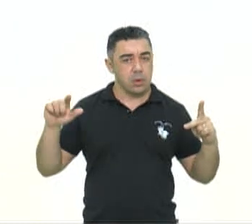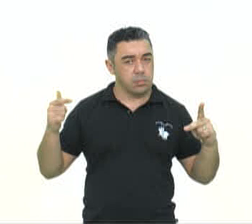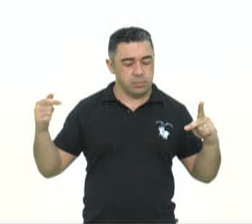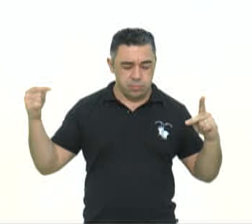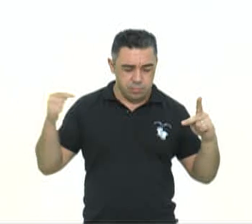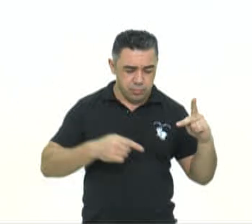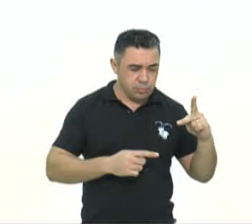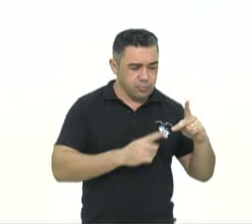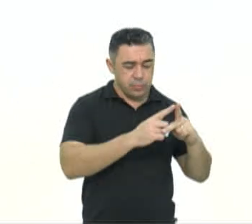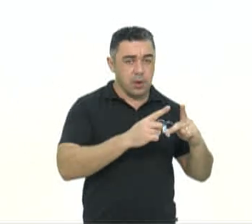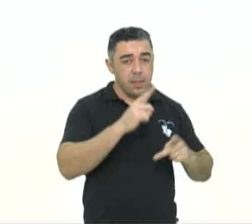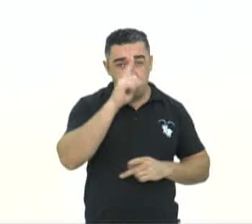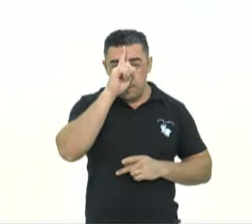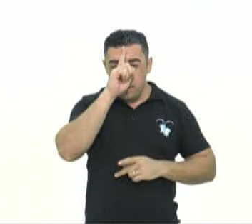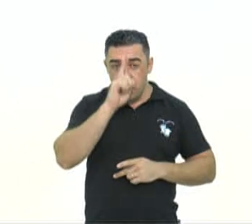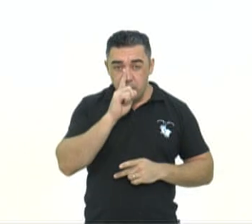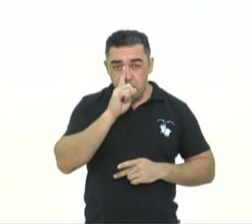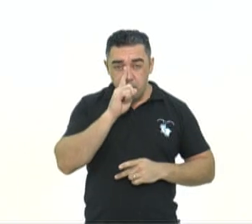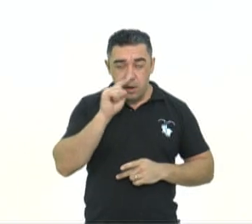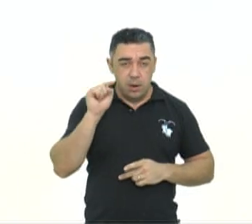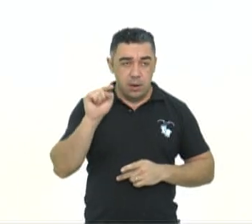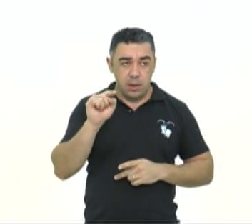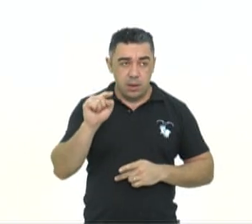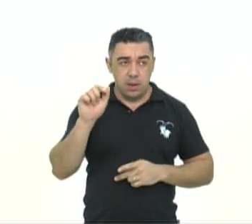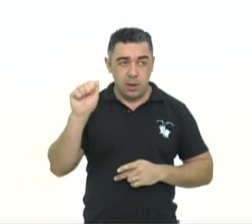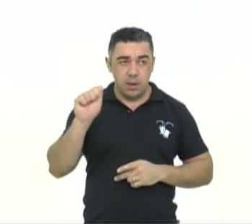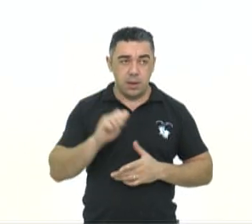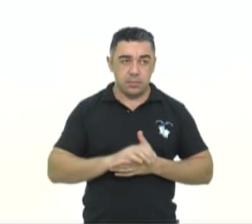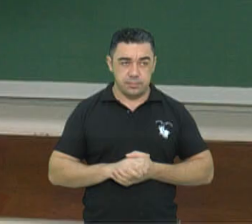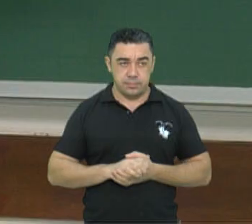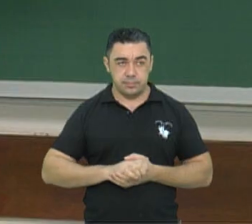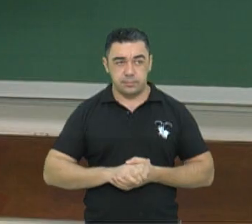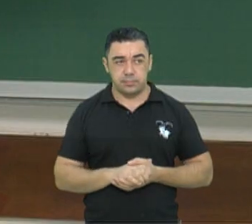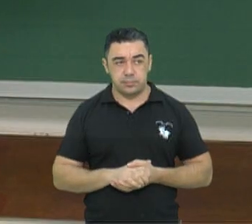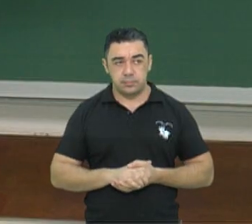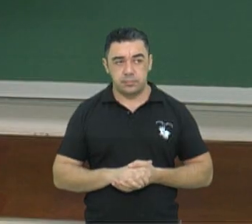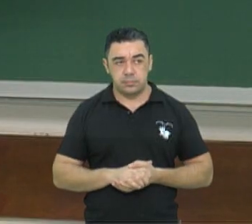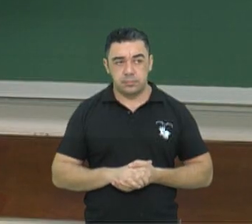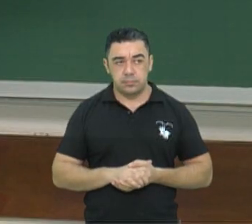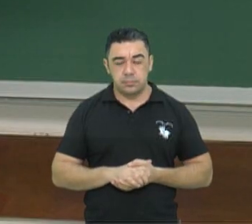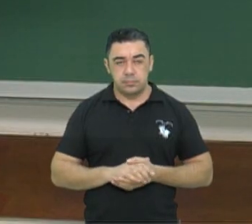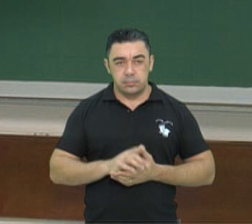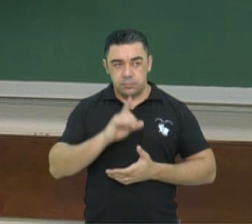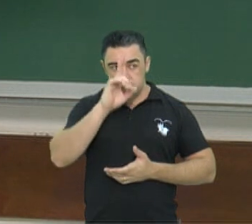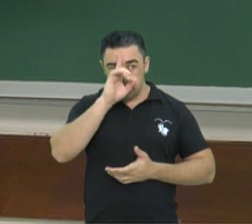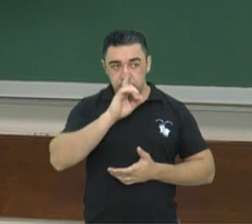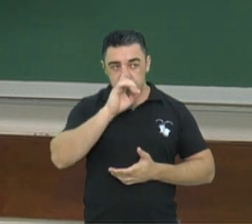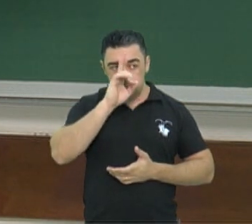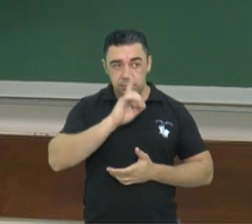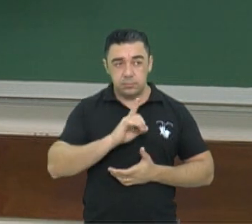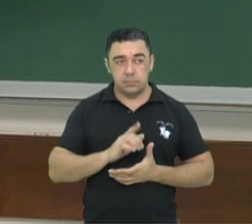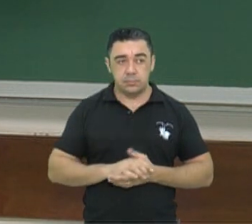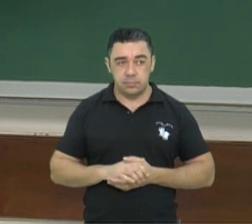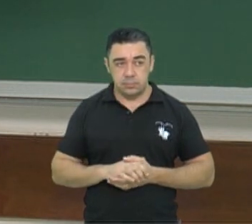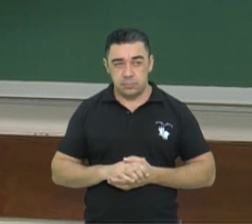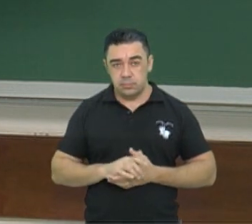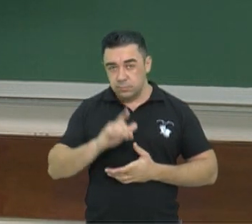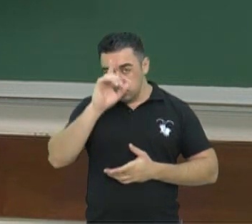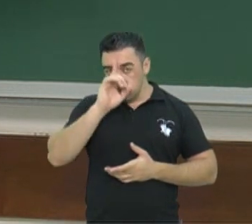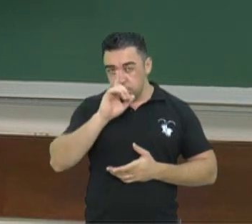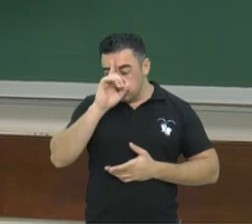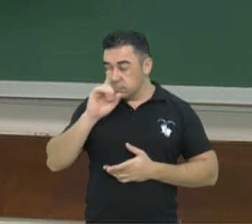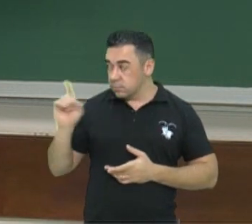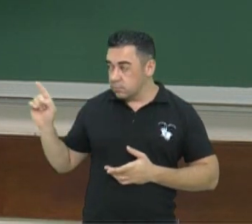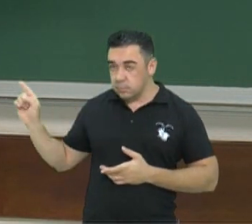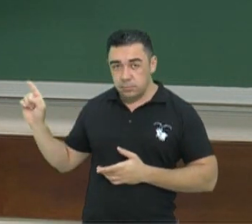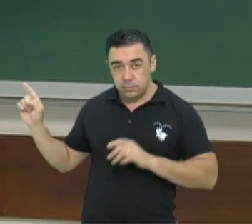antes. Como a amarela está no ponto A, então, olha aqui, ó. A amarela, opa, vamos mudar para a próxima. A amarela está no